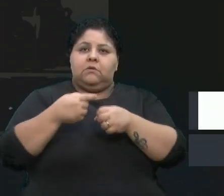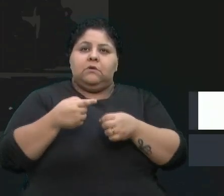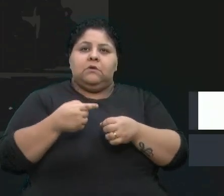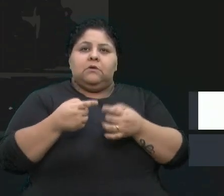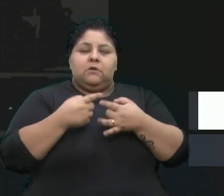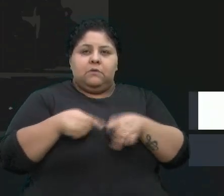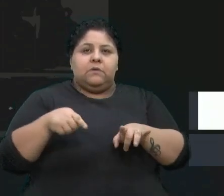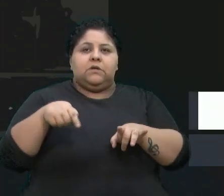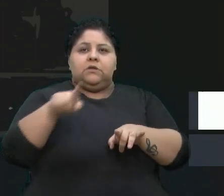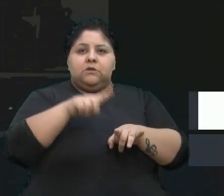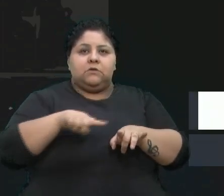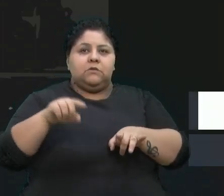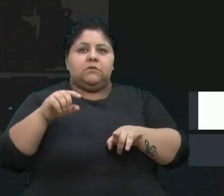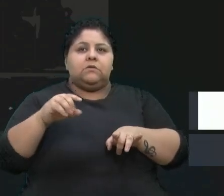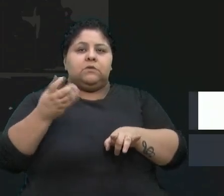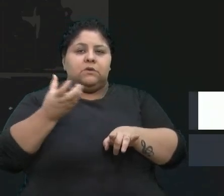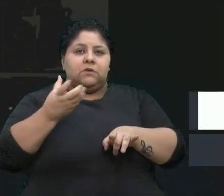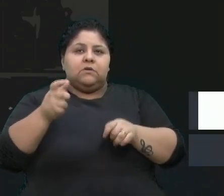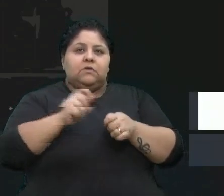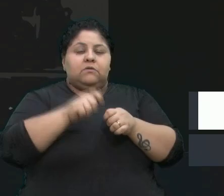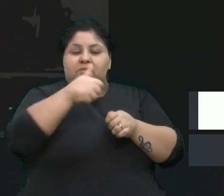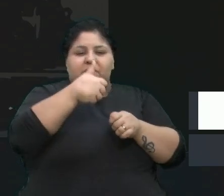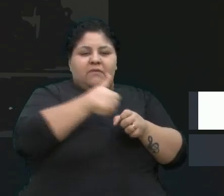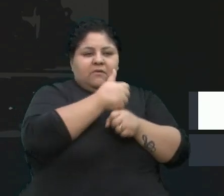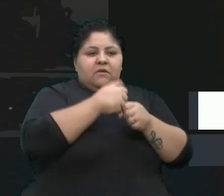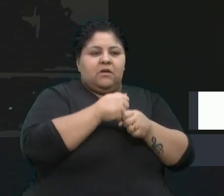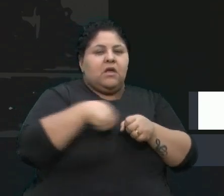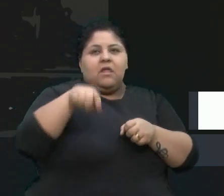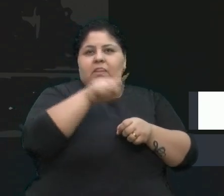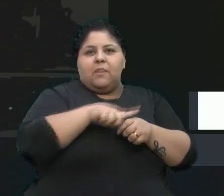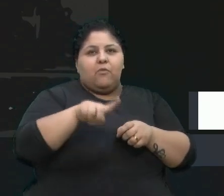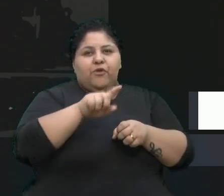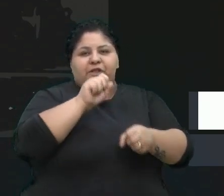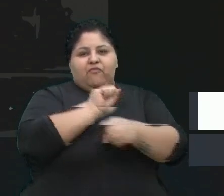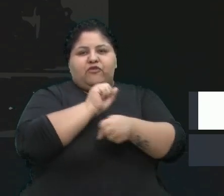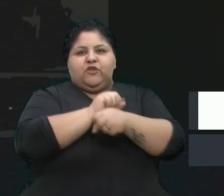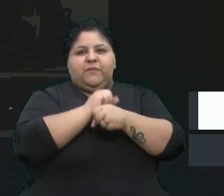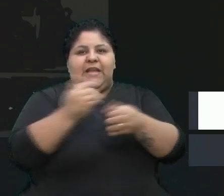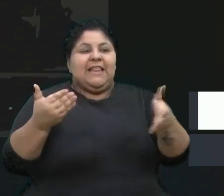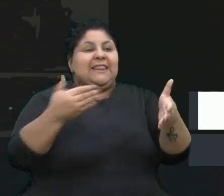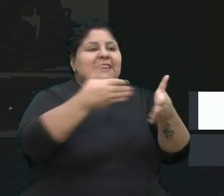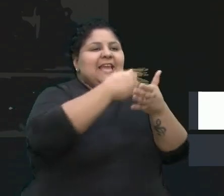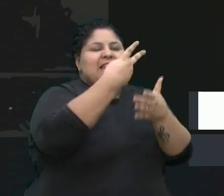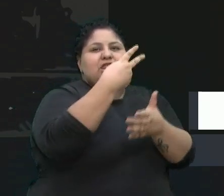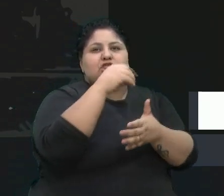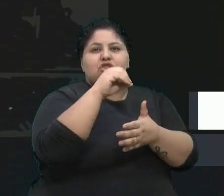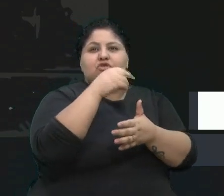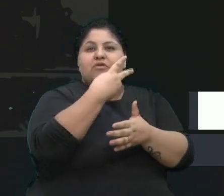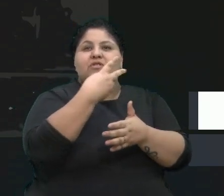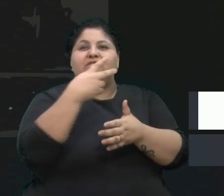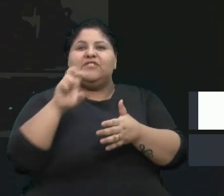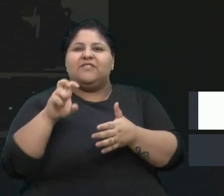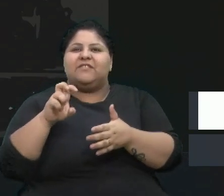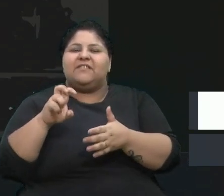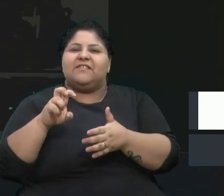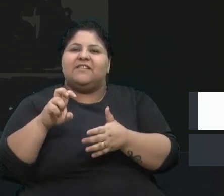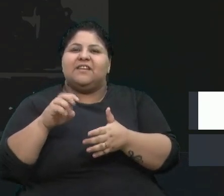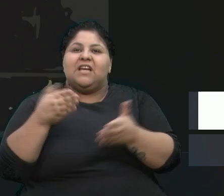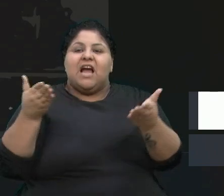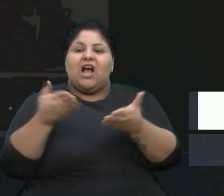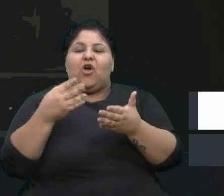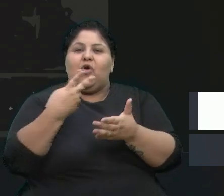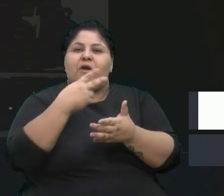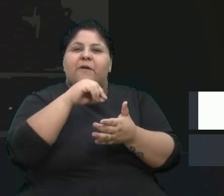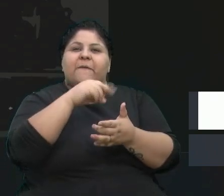façam no primeiro ano. Nós não podemos esperar até 2025. Nós estamos em 2023, em 2 anos,